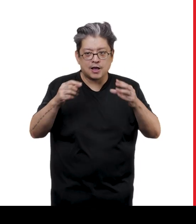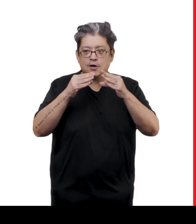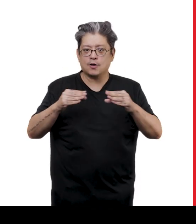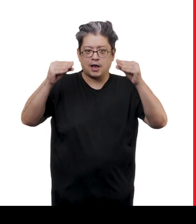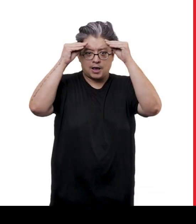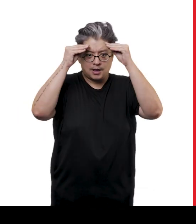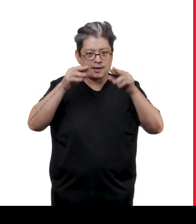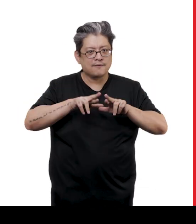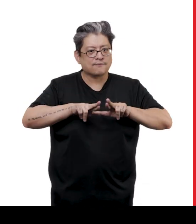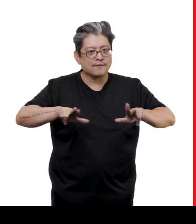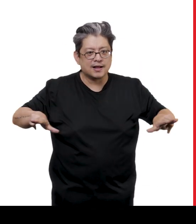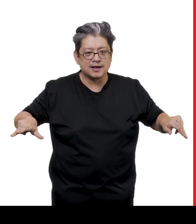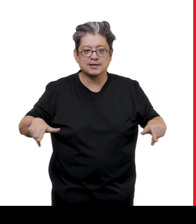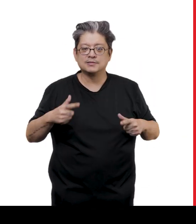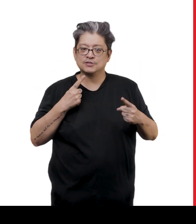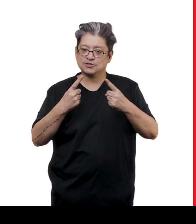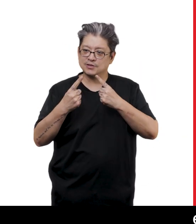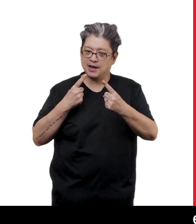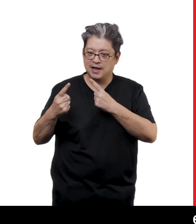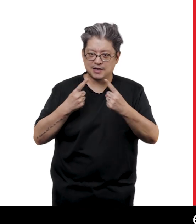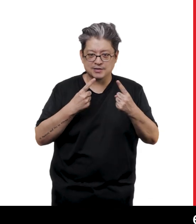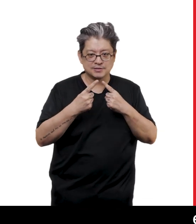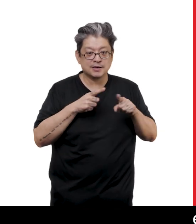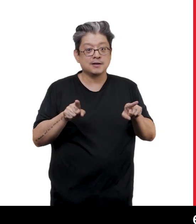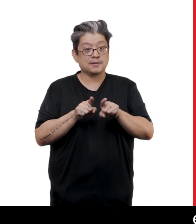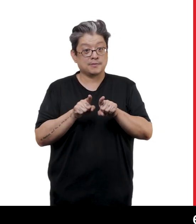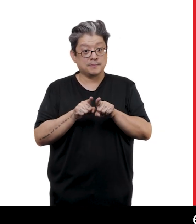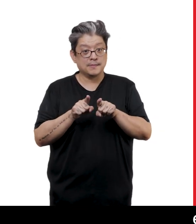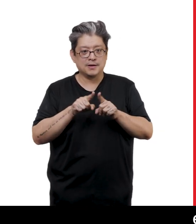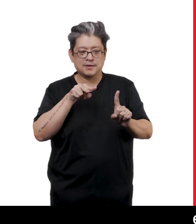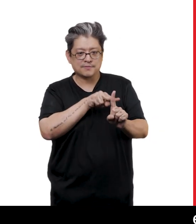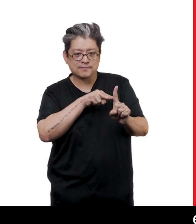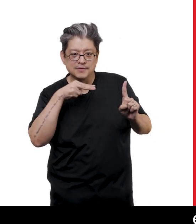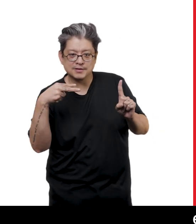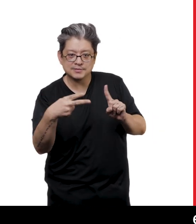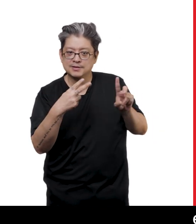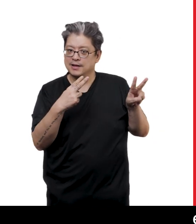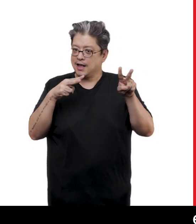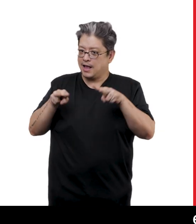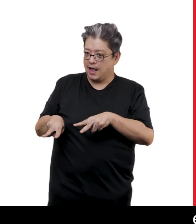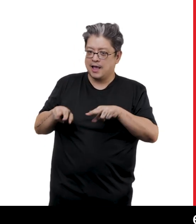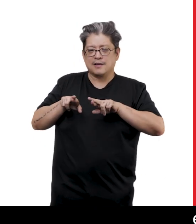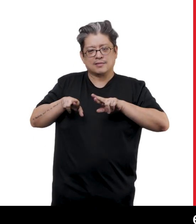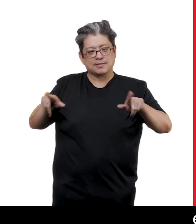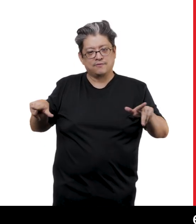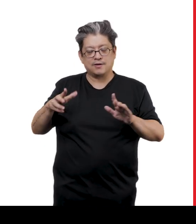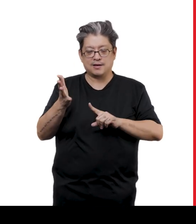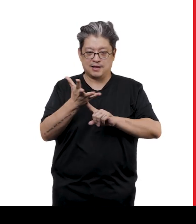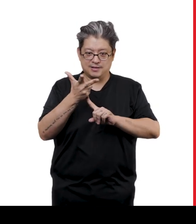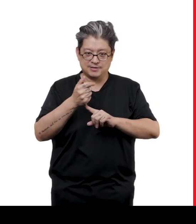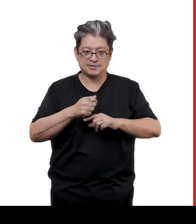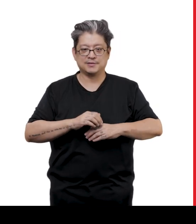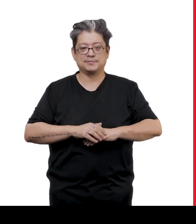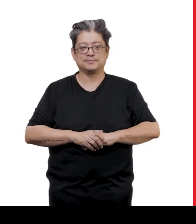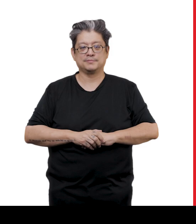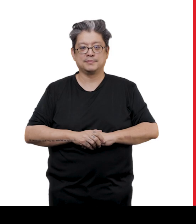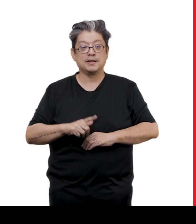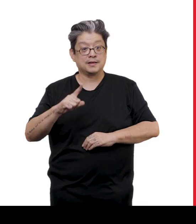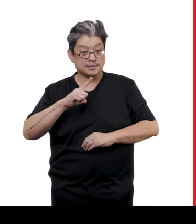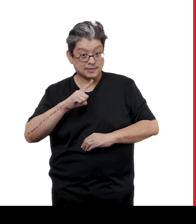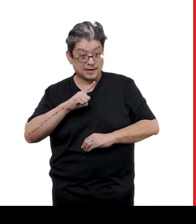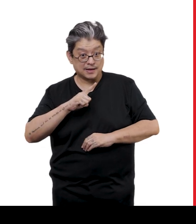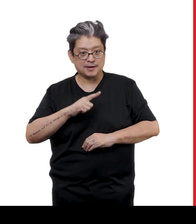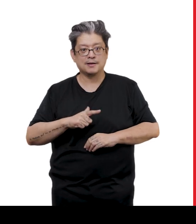buscou dialogar com diferentes linguagens e formar o olhar dos visitantes para a diversidade artística.